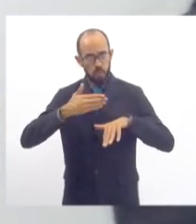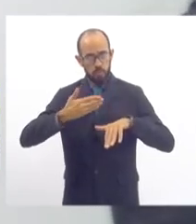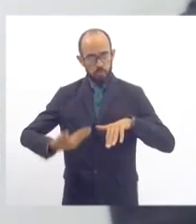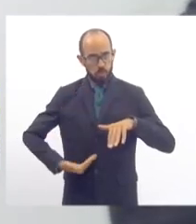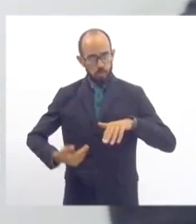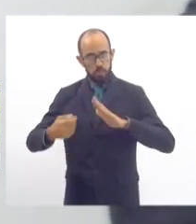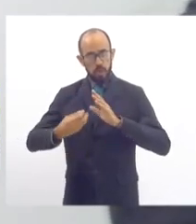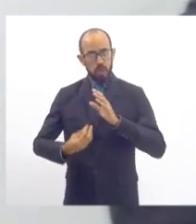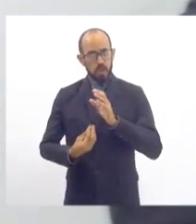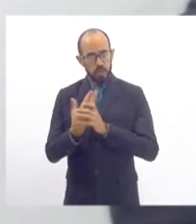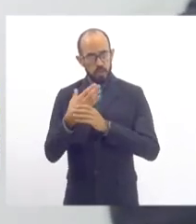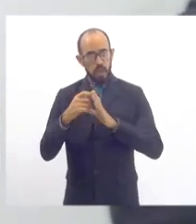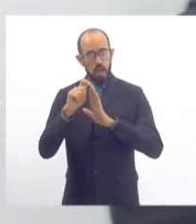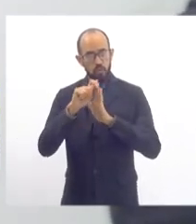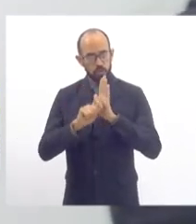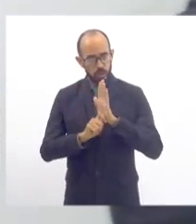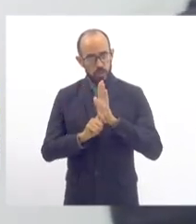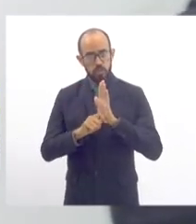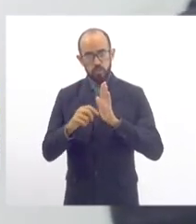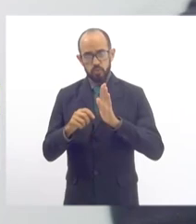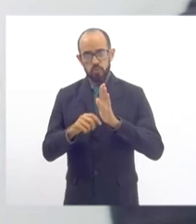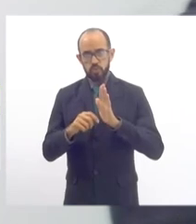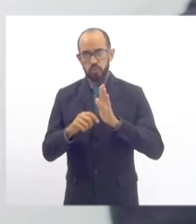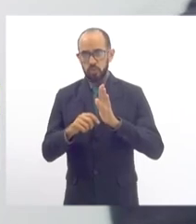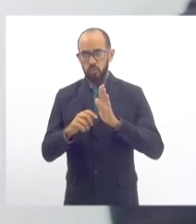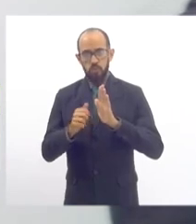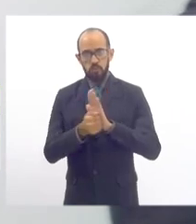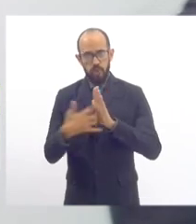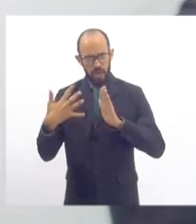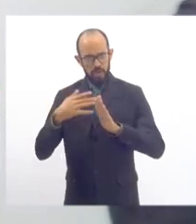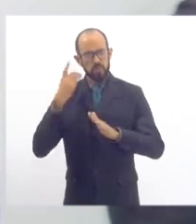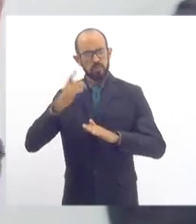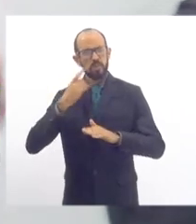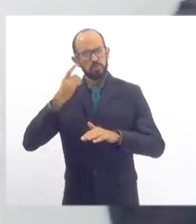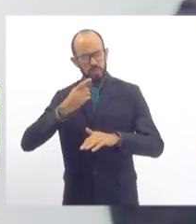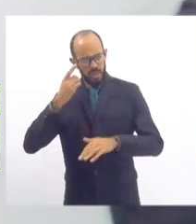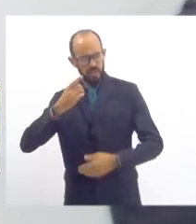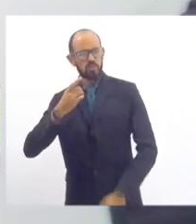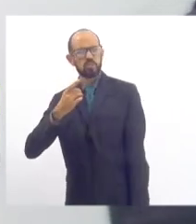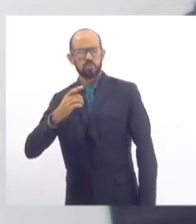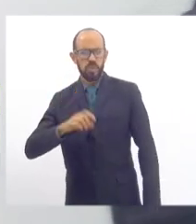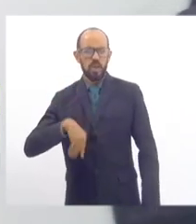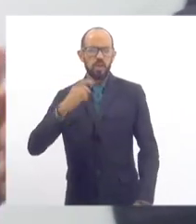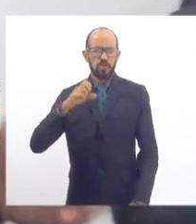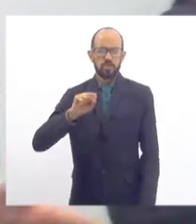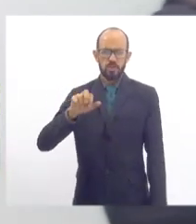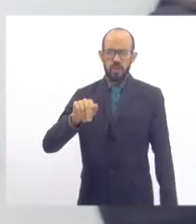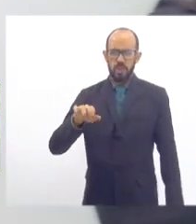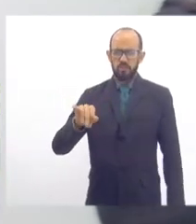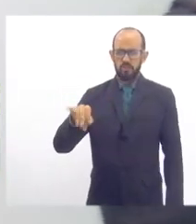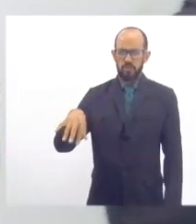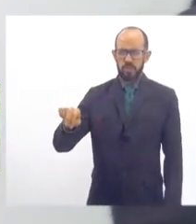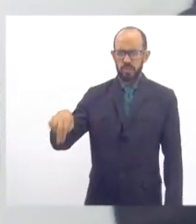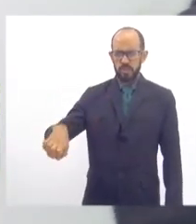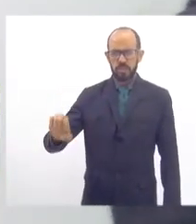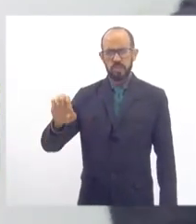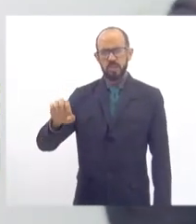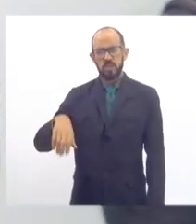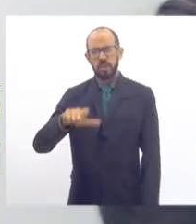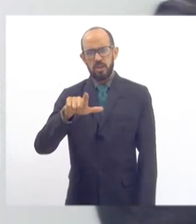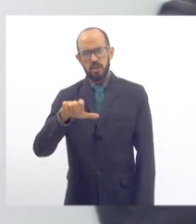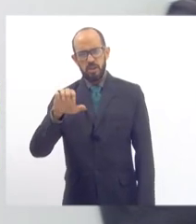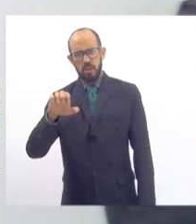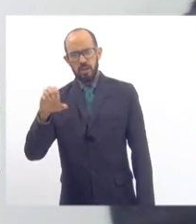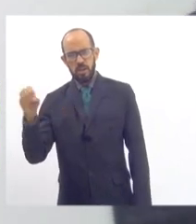texto em 4 mãos, não só com os deputados que fazem a pauta, deputado Serafini, deputado Valdec, Léo Vieira, que faz a pauta do Detran